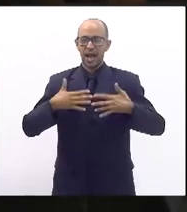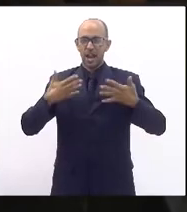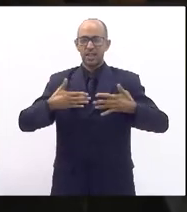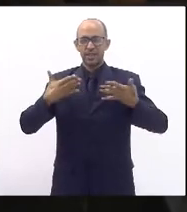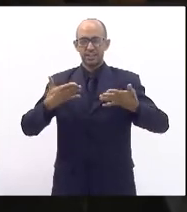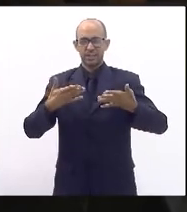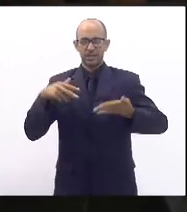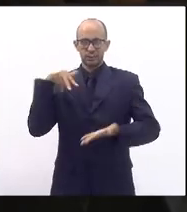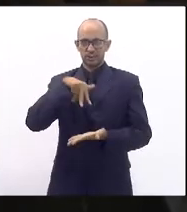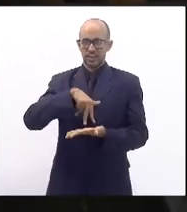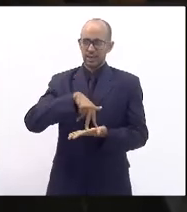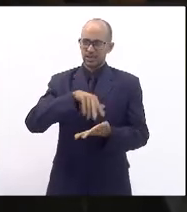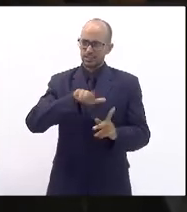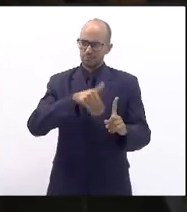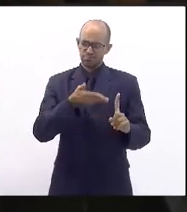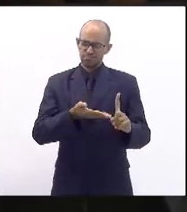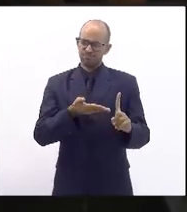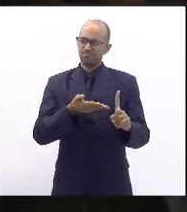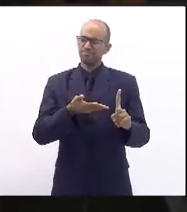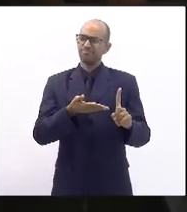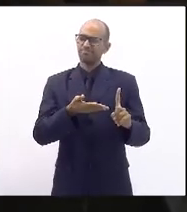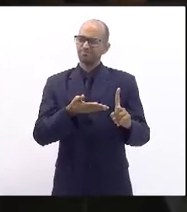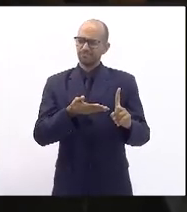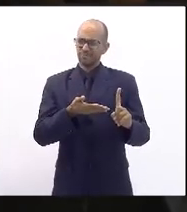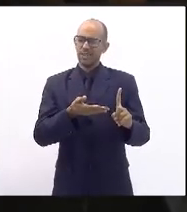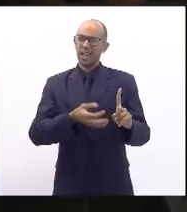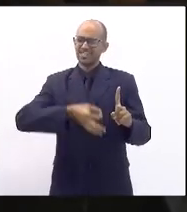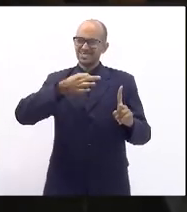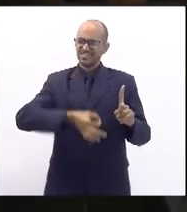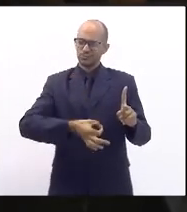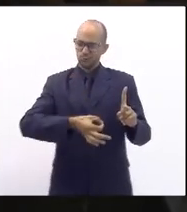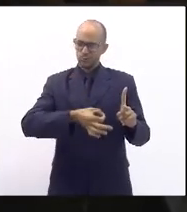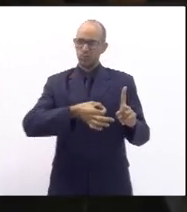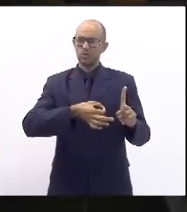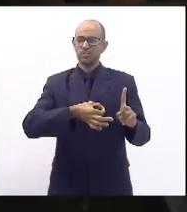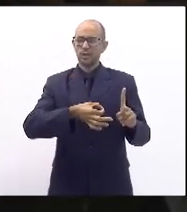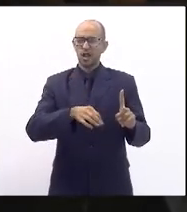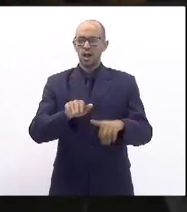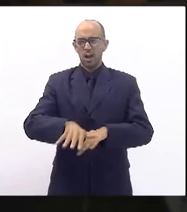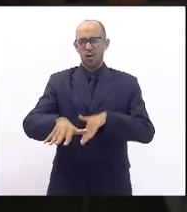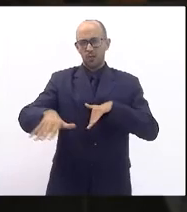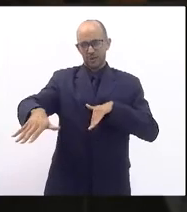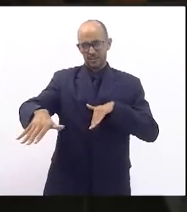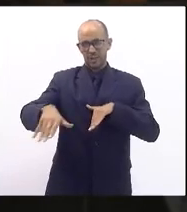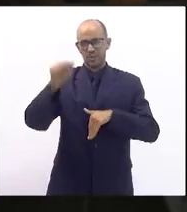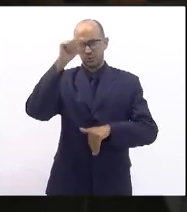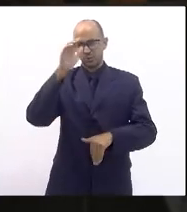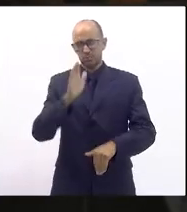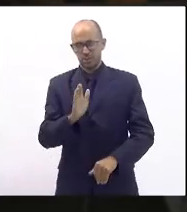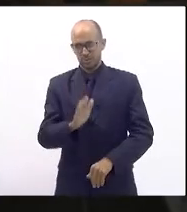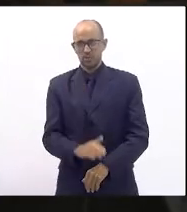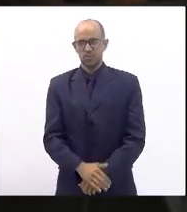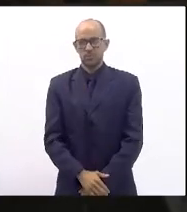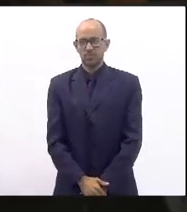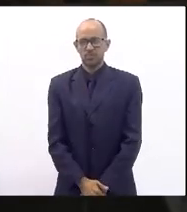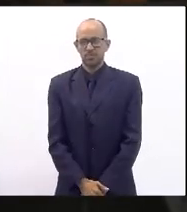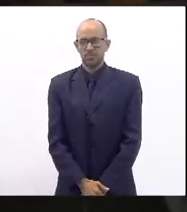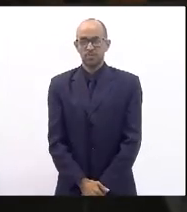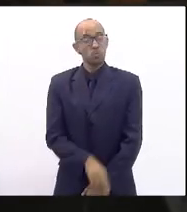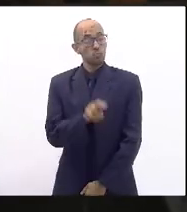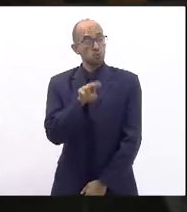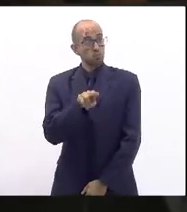estarmos hoje nesta homenagem justa ao exército brasileiro eu